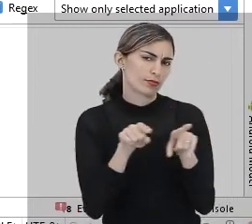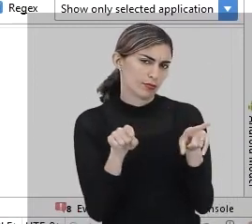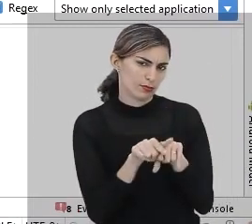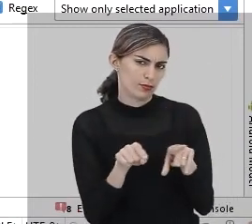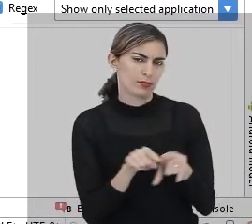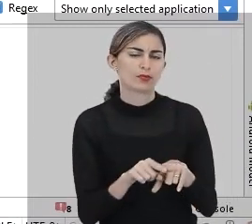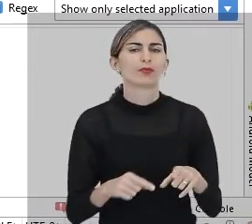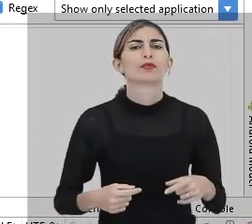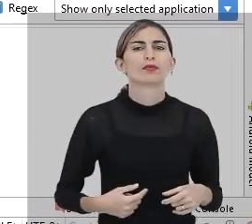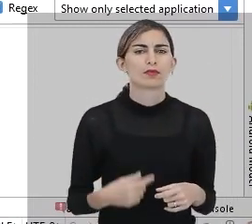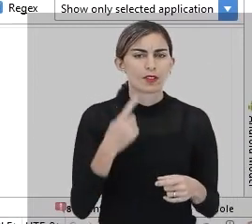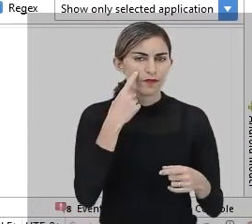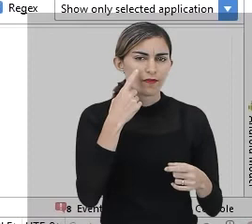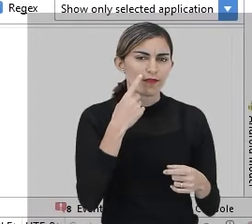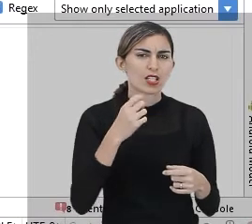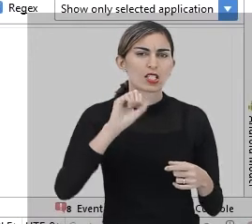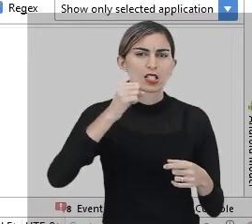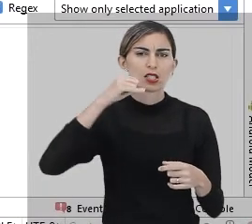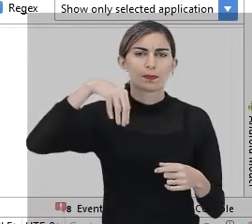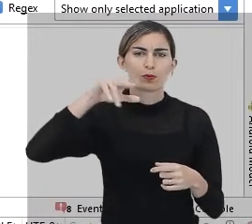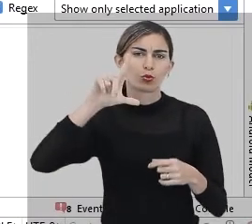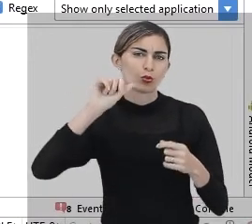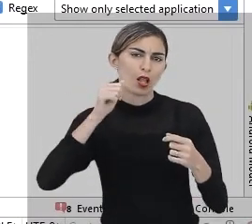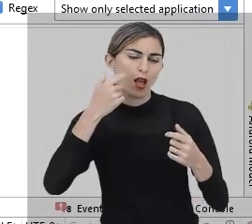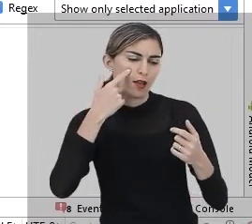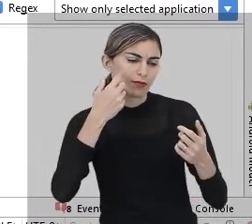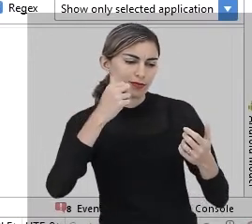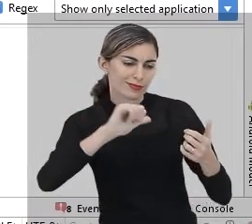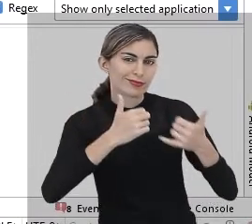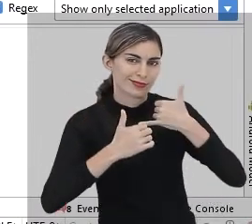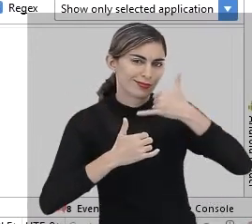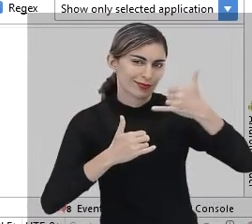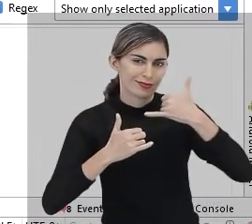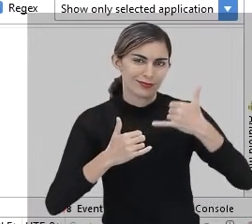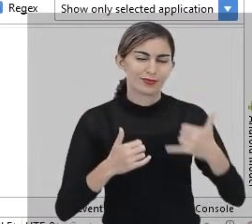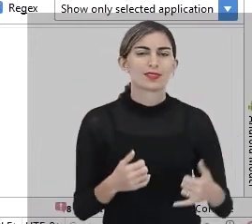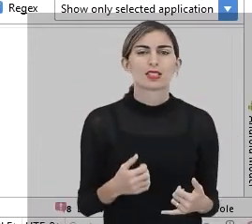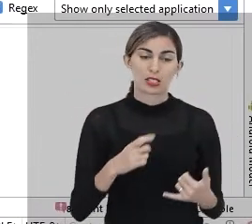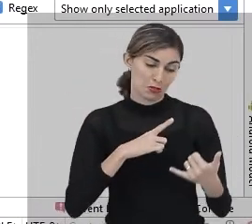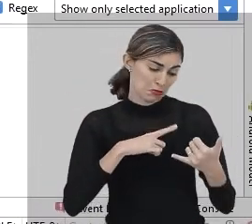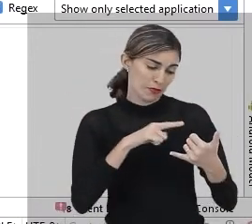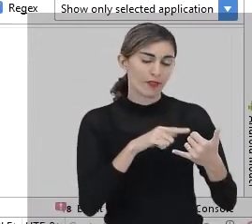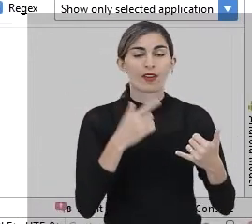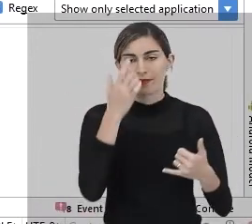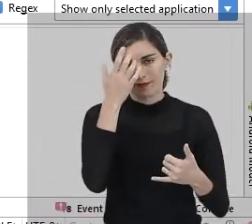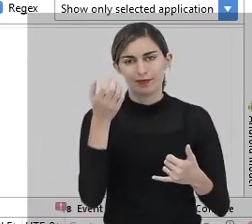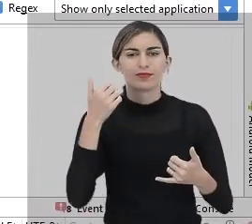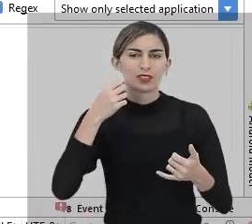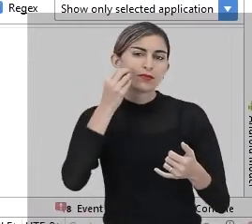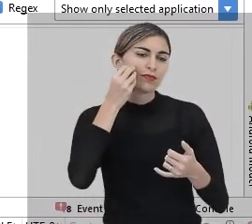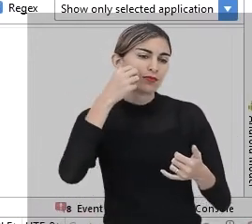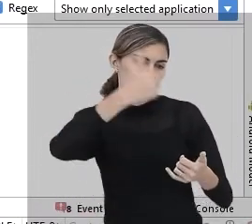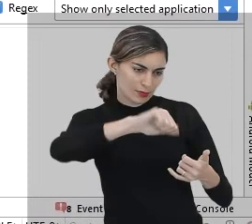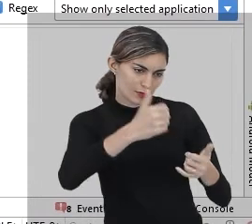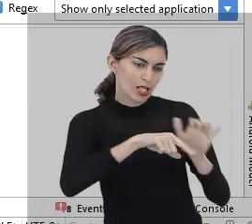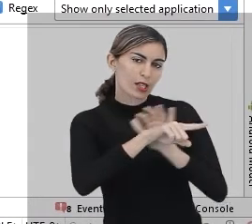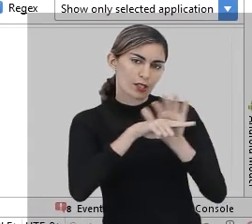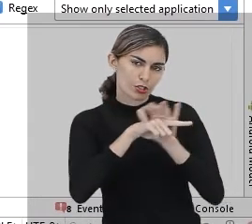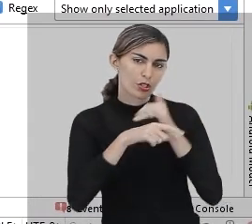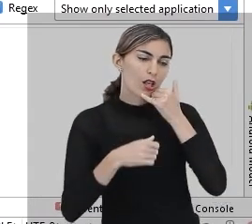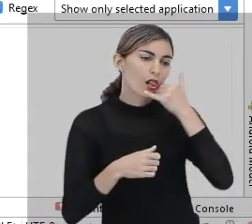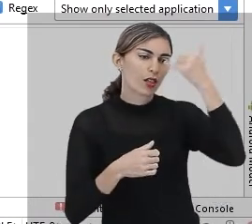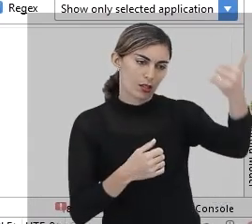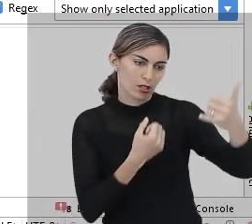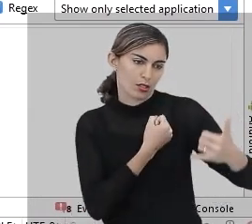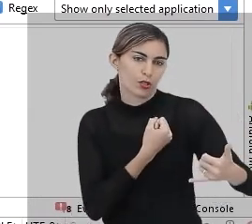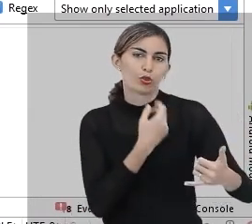de você tentar simular uma ligação através do emulador. E se você tiver seu dispositivo, você pode fazer o teste também, que ele vai ligar para o número que